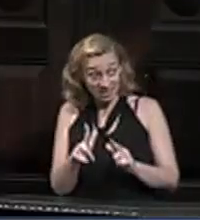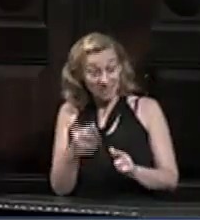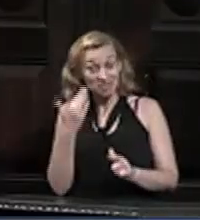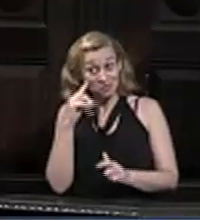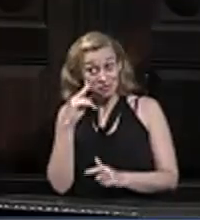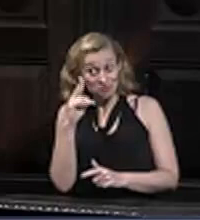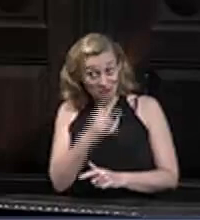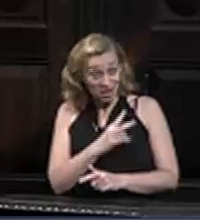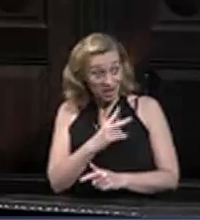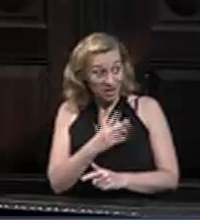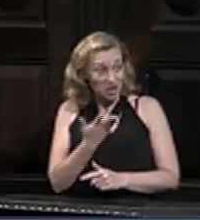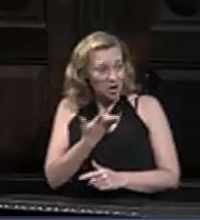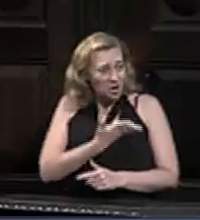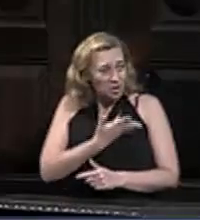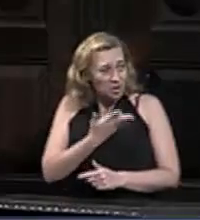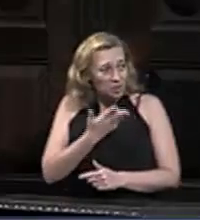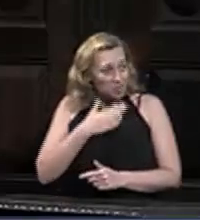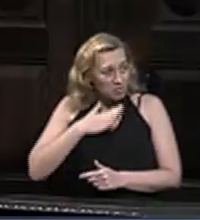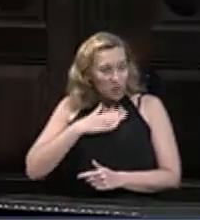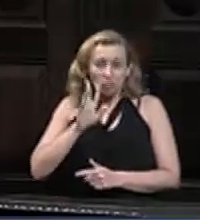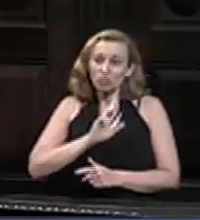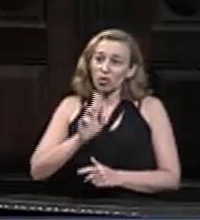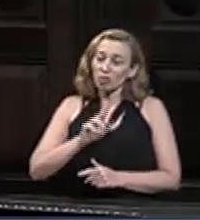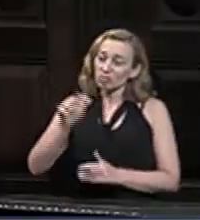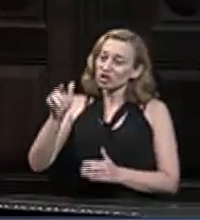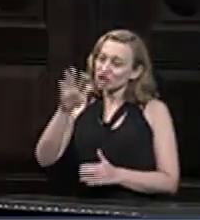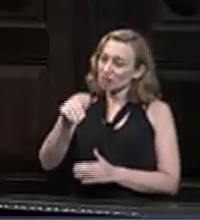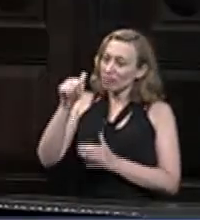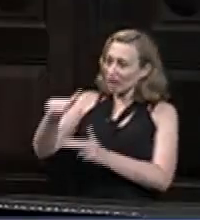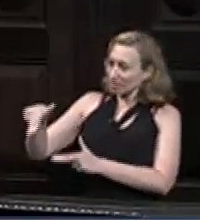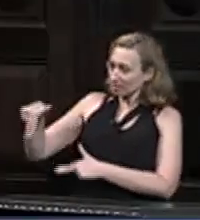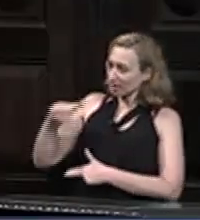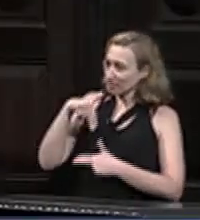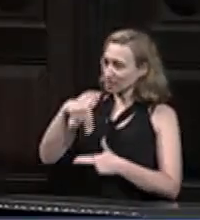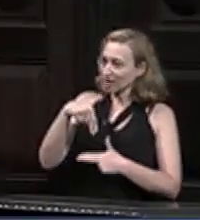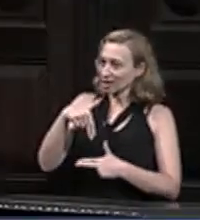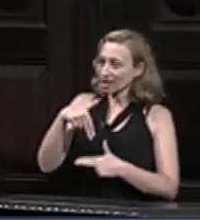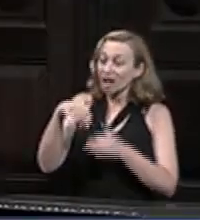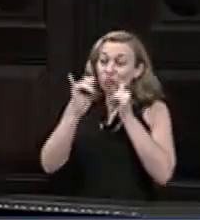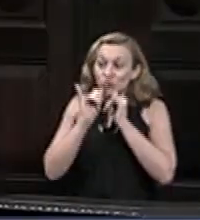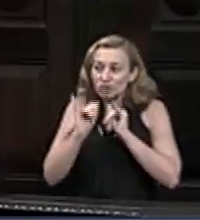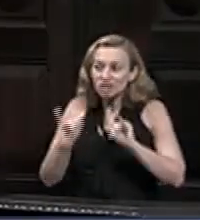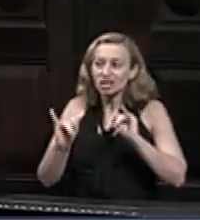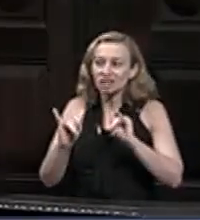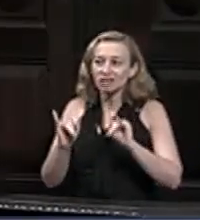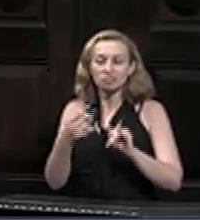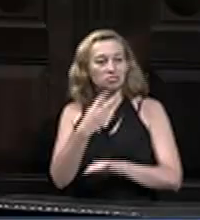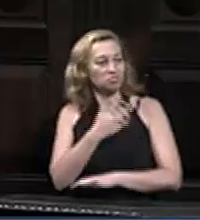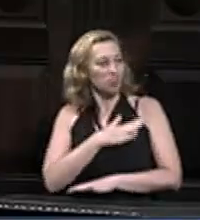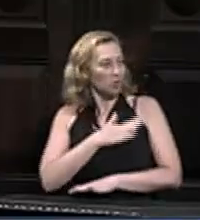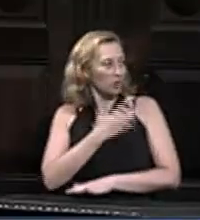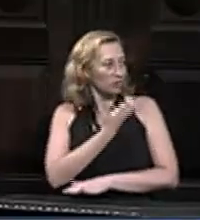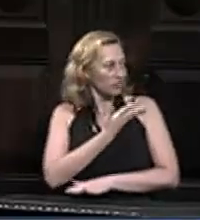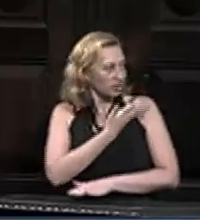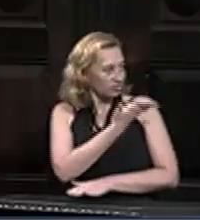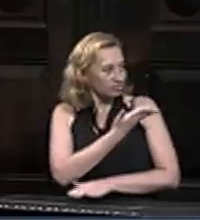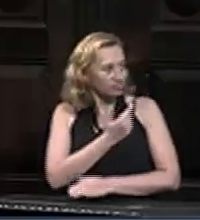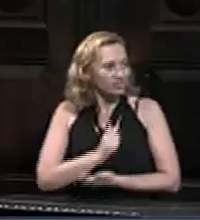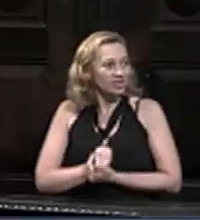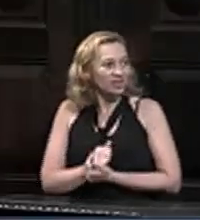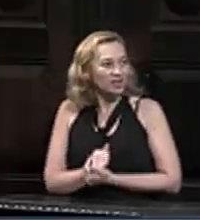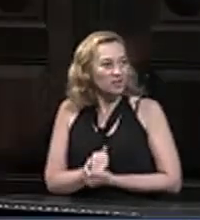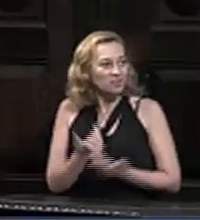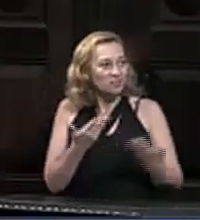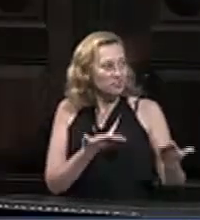ver o meu nome para ocupar a tribuna anunciado por Vossa Excelência, que me